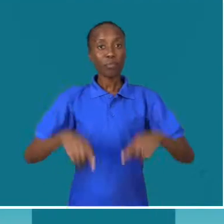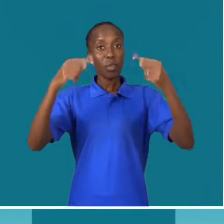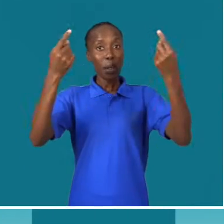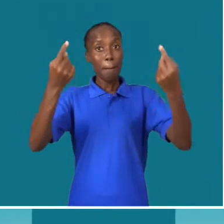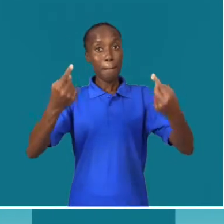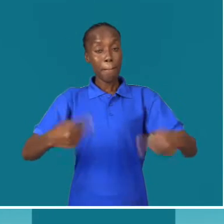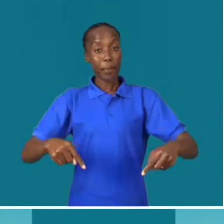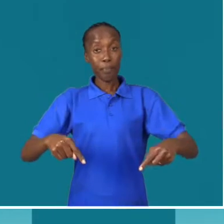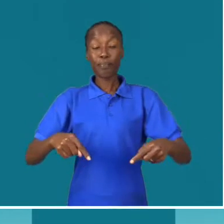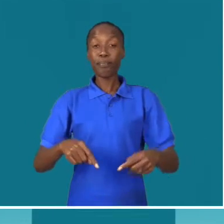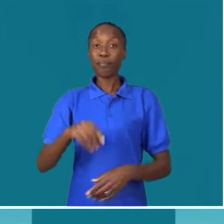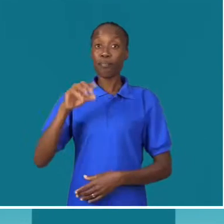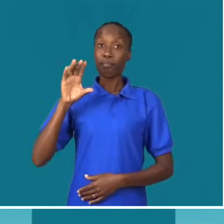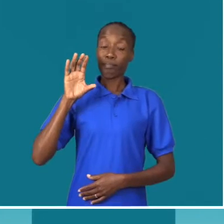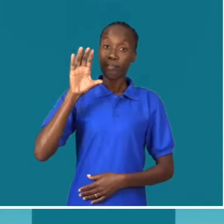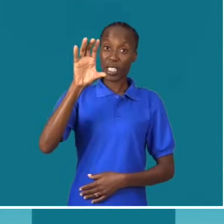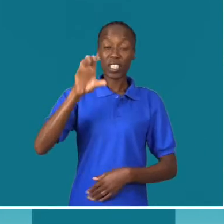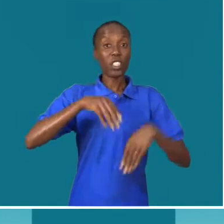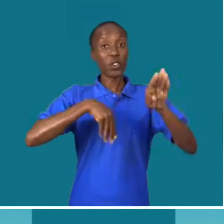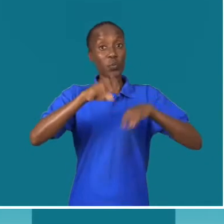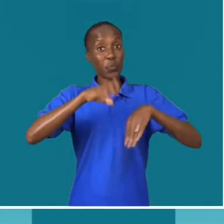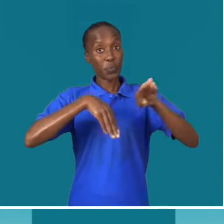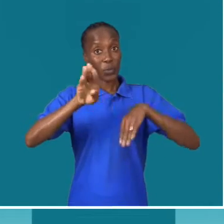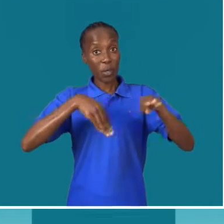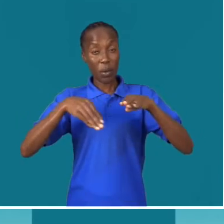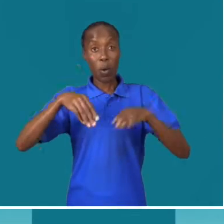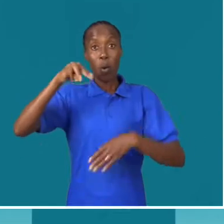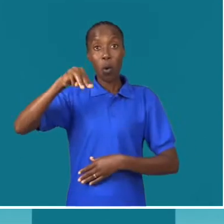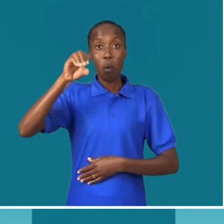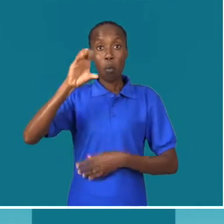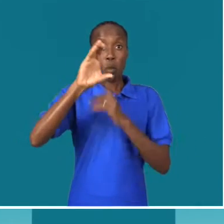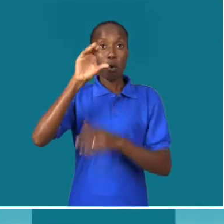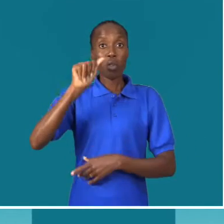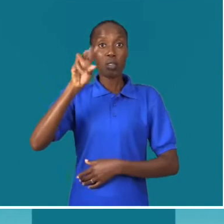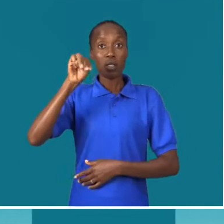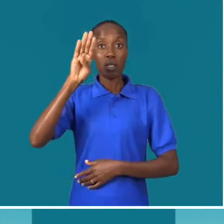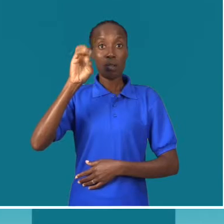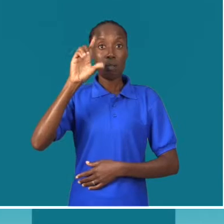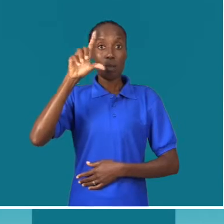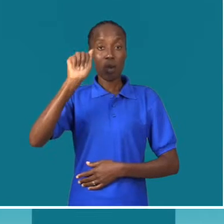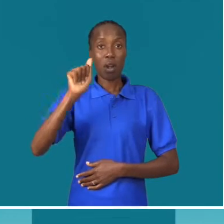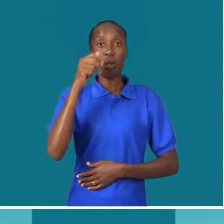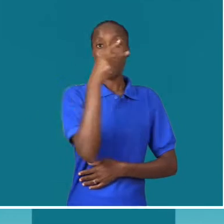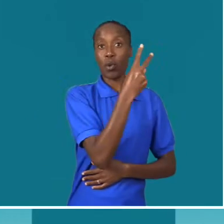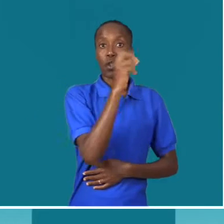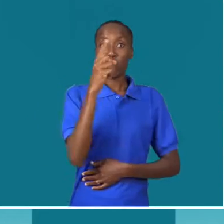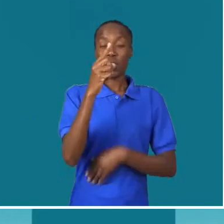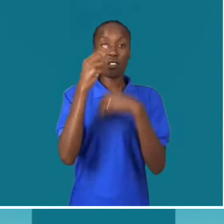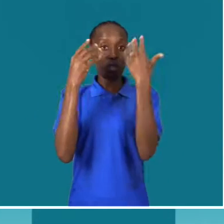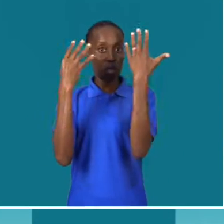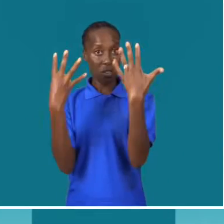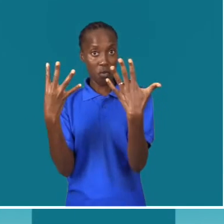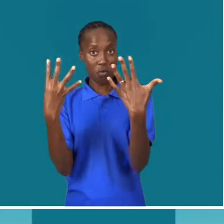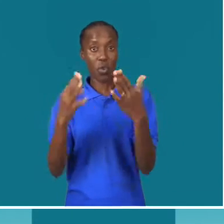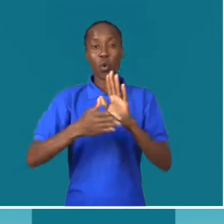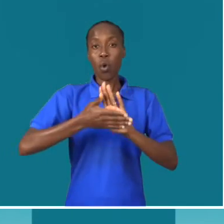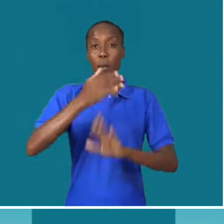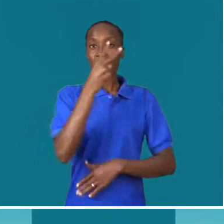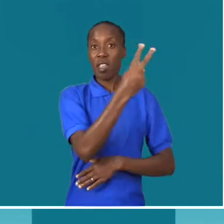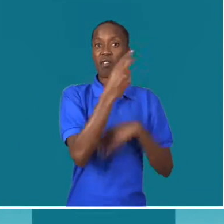Finalmente, a maior prova do futebol do país, o Moçambola edição 2019, vai iniciar a 27